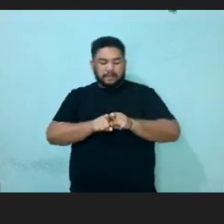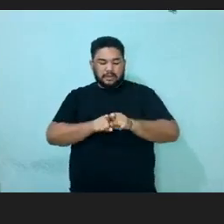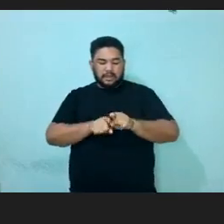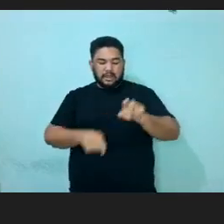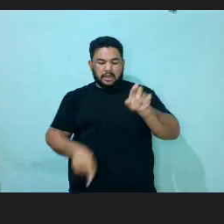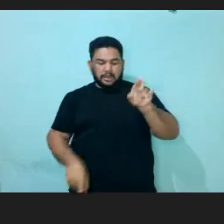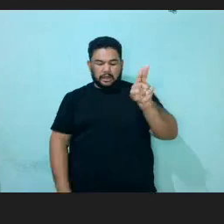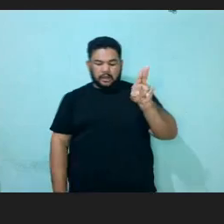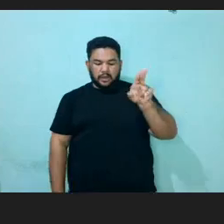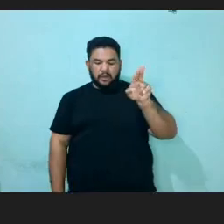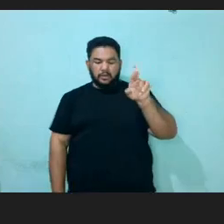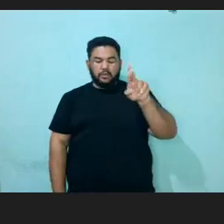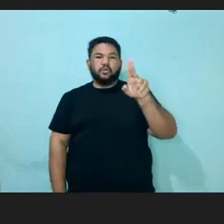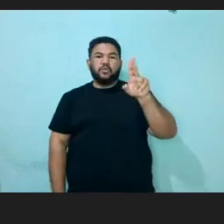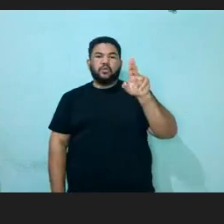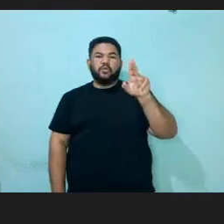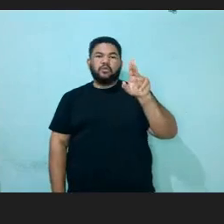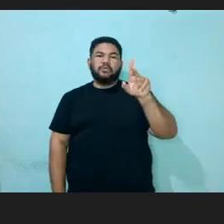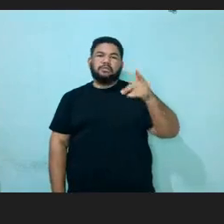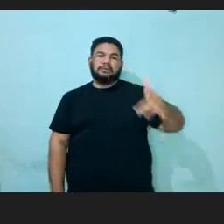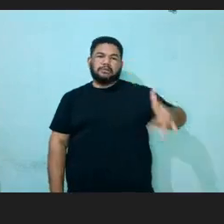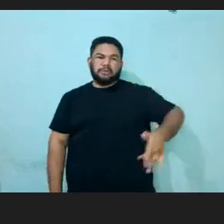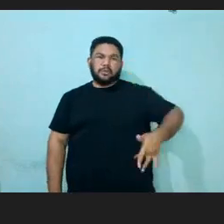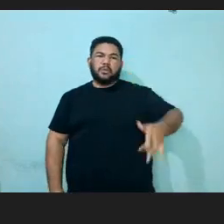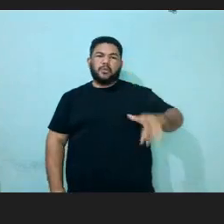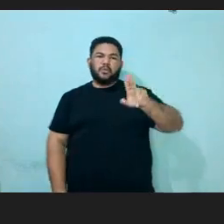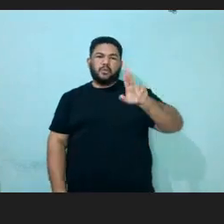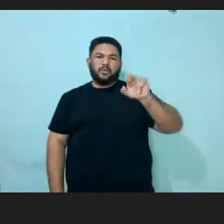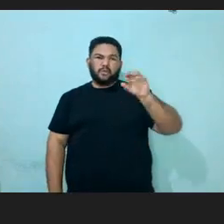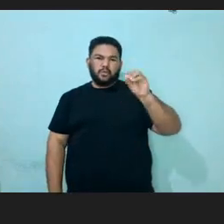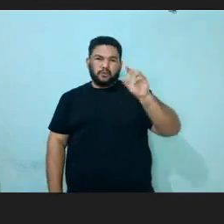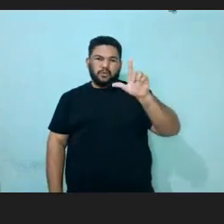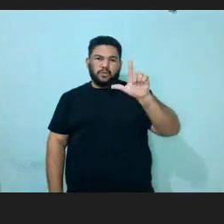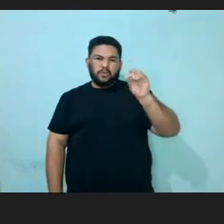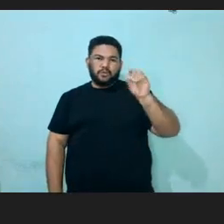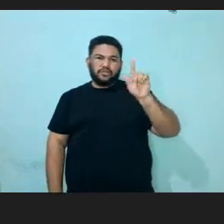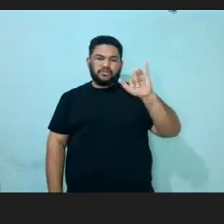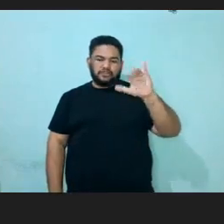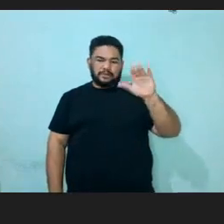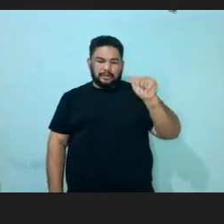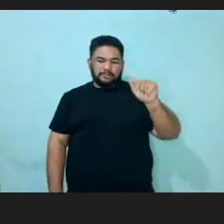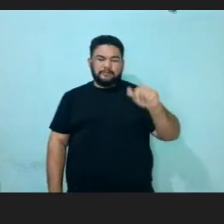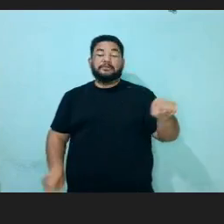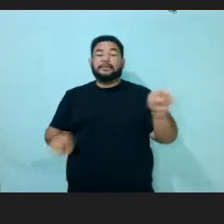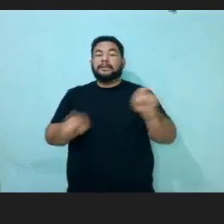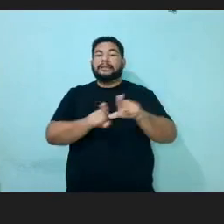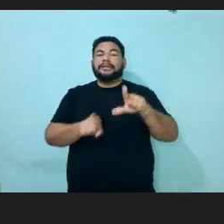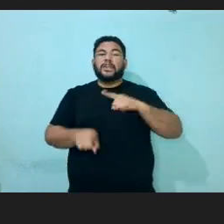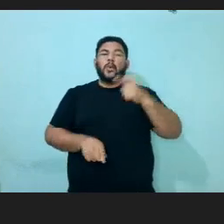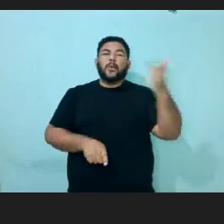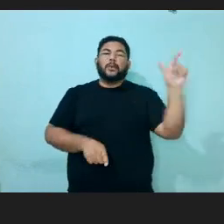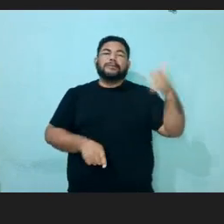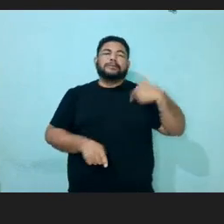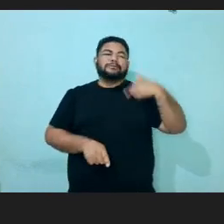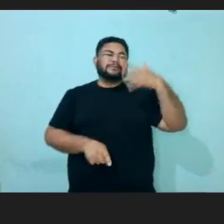trata da questão do sistema urinário. Tem também ai, agora me falhou,